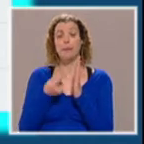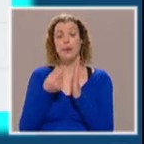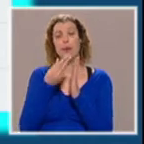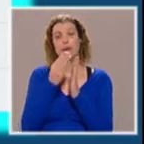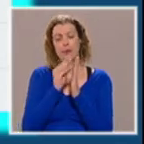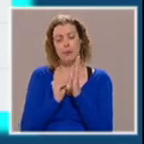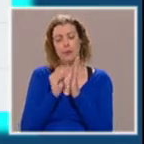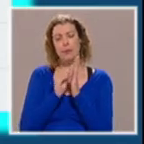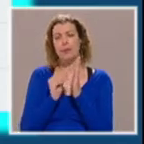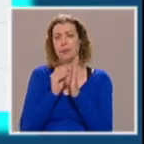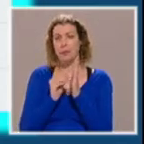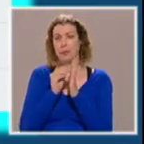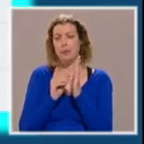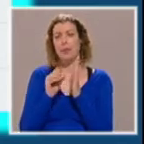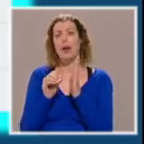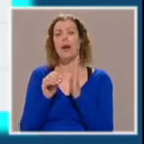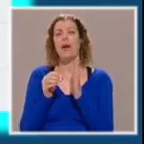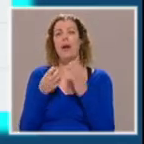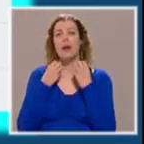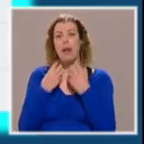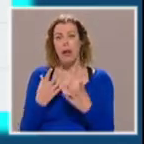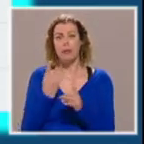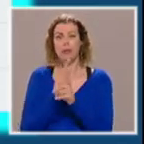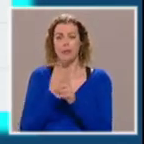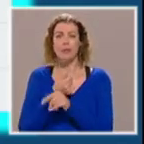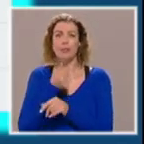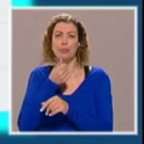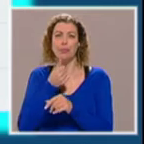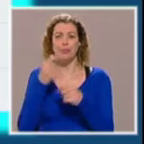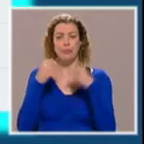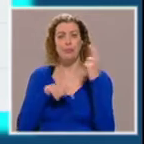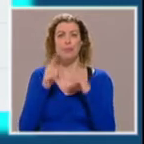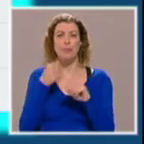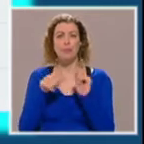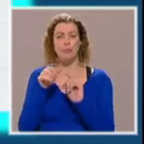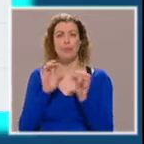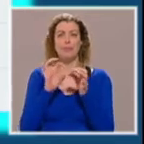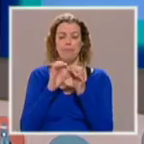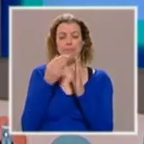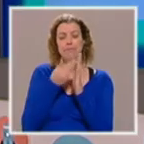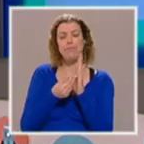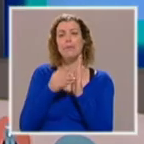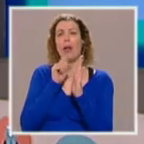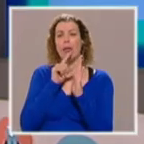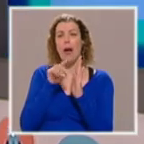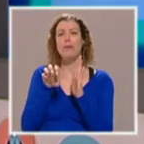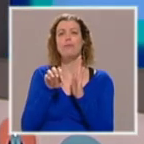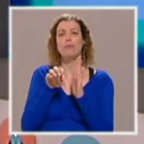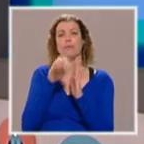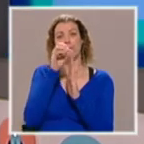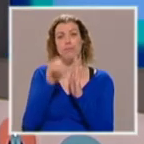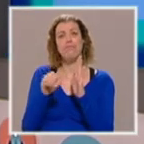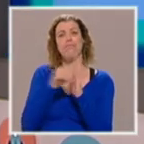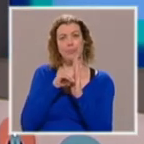tecido extremamente rico em glândulas e em vasos sanguíneos, que permite a implantação do